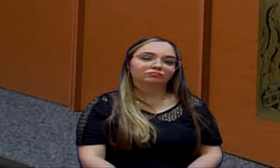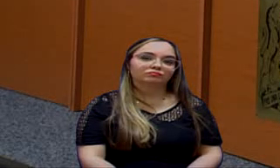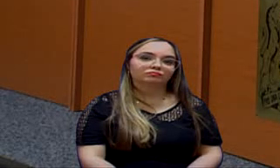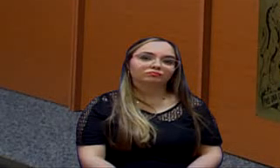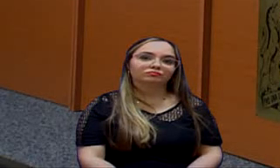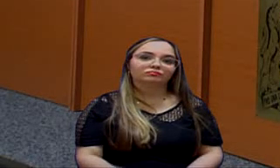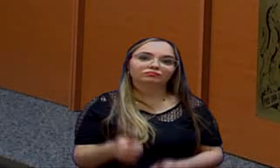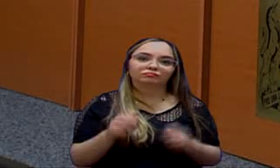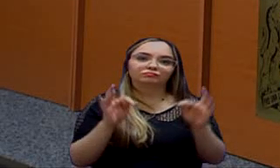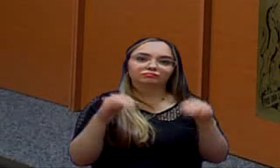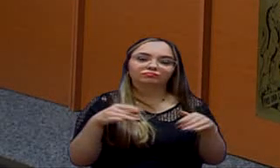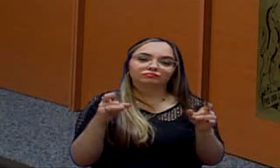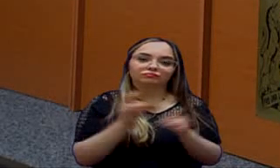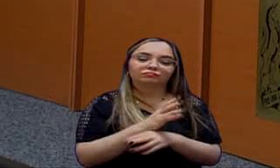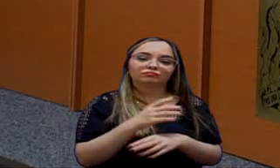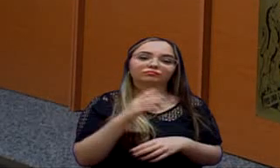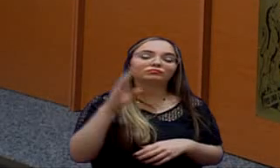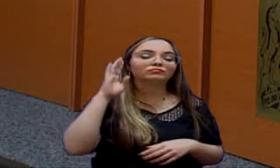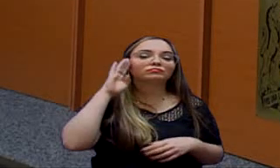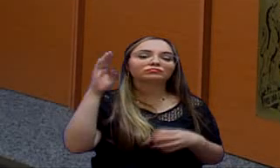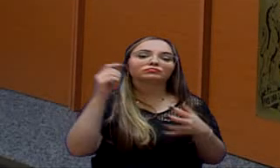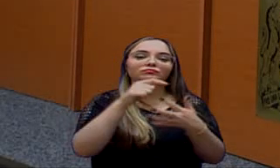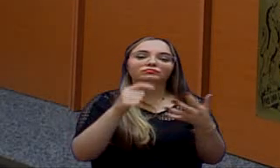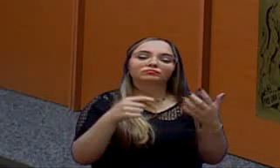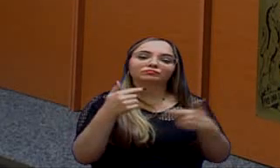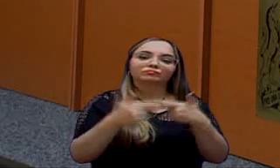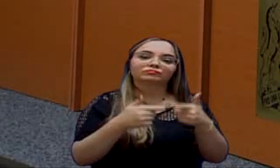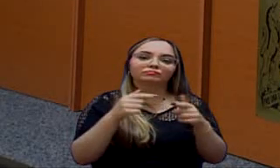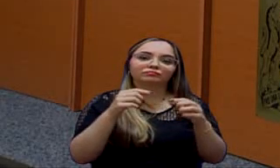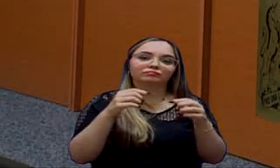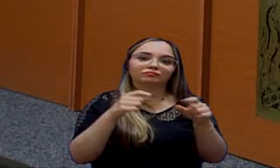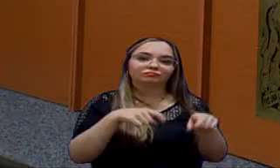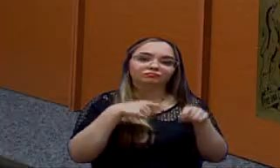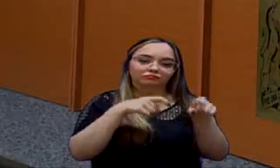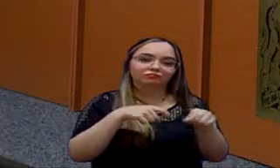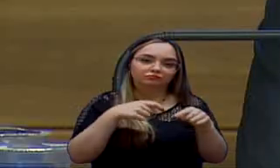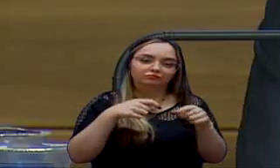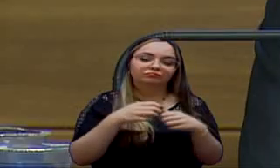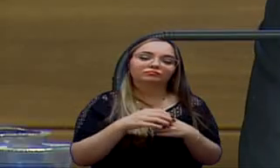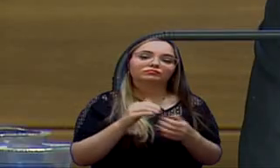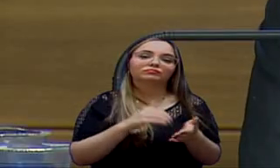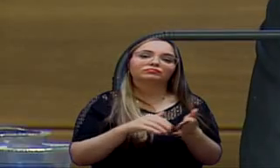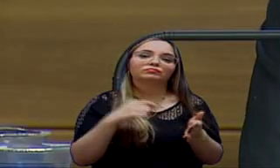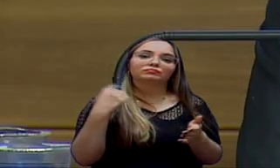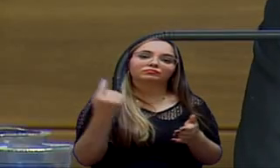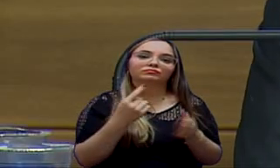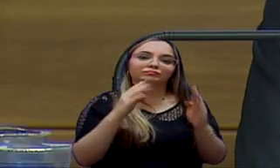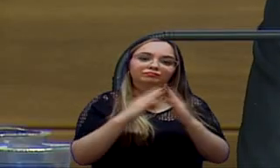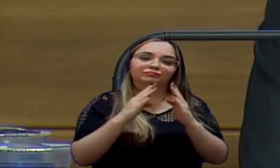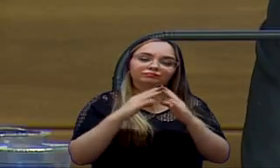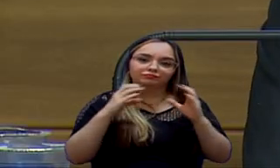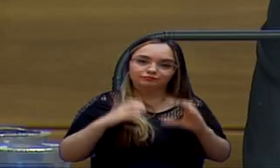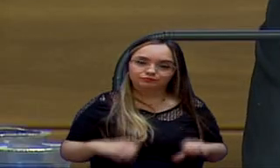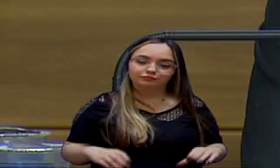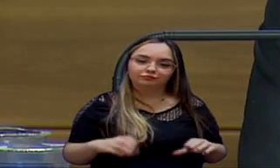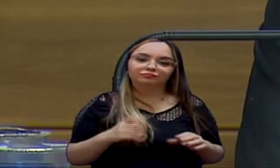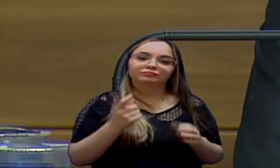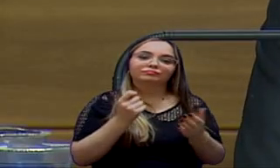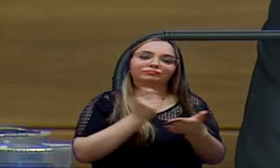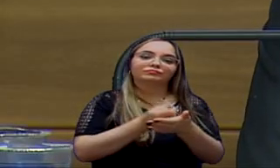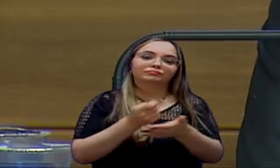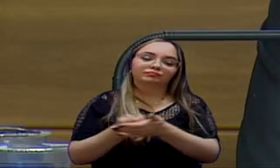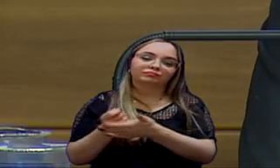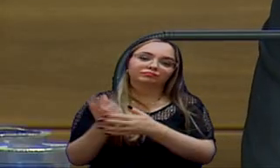bom para finalizar aqui as principais áreas de atuação então da Secretaria da Fazenda as novas casas cidadão esse sistema tributário